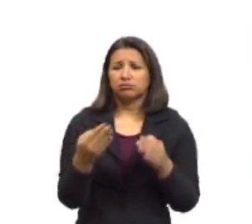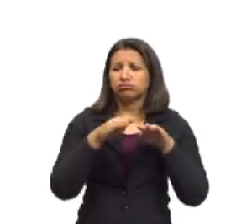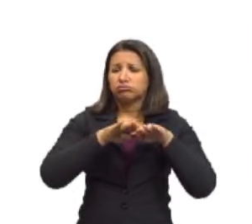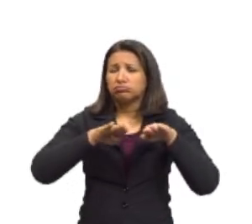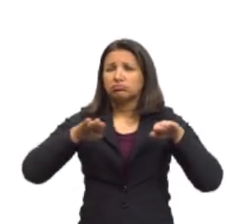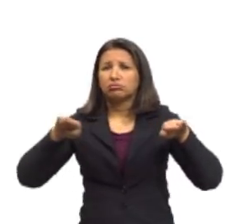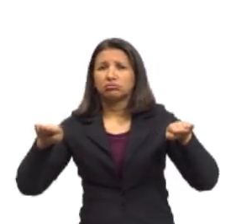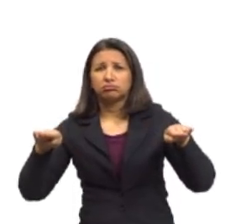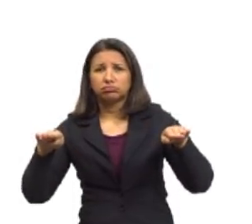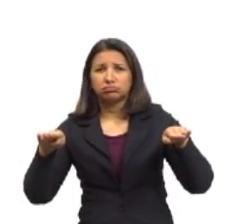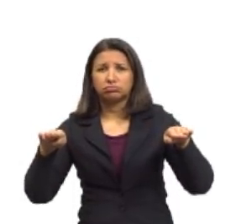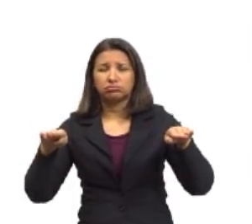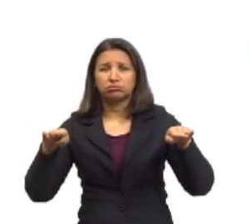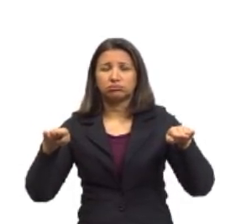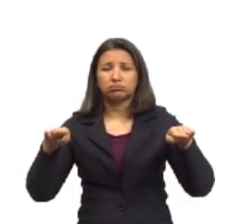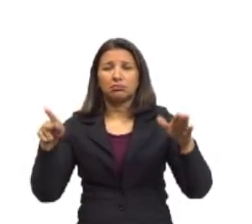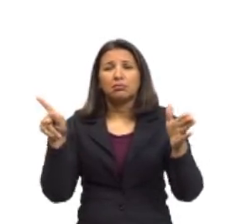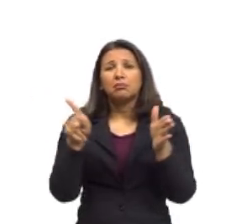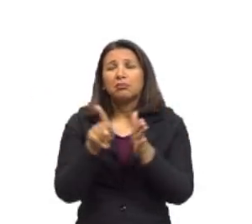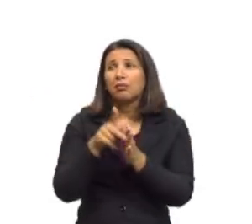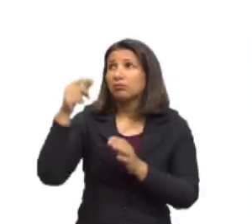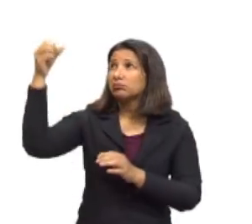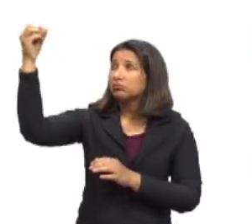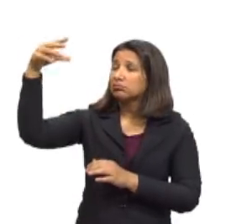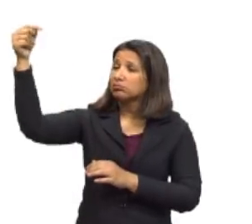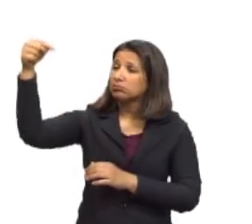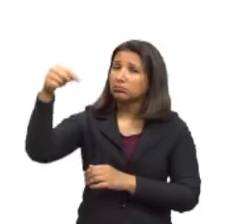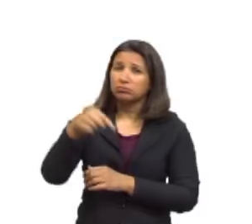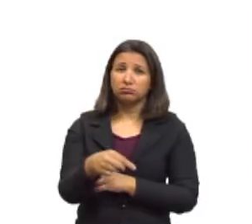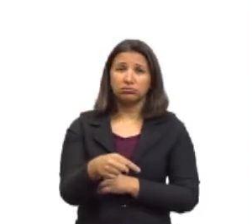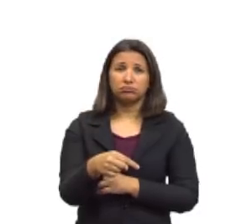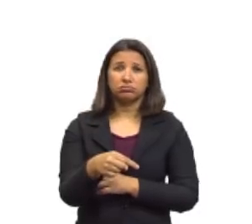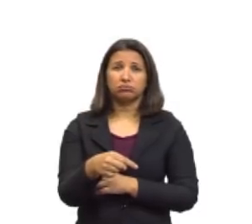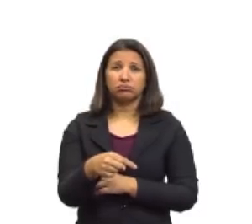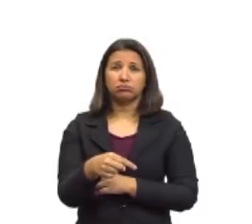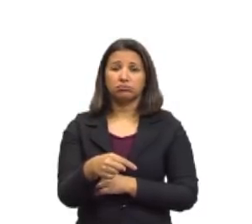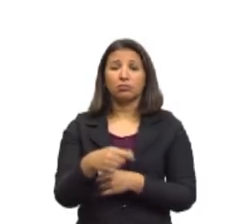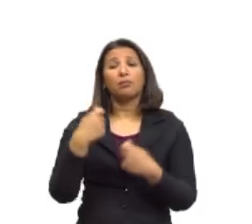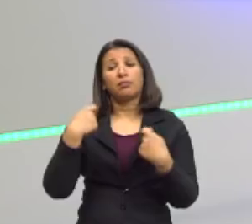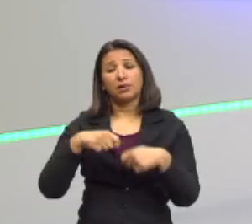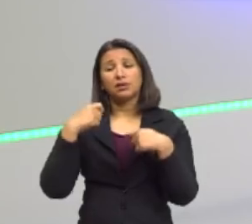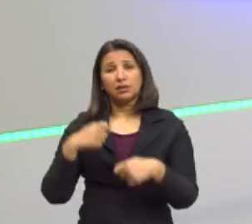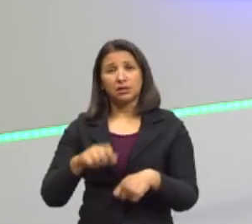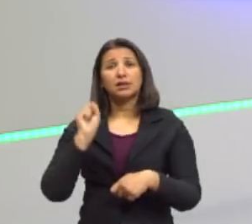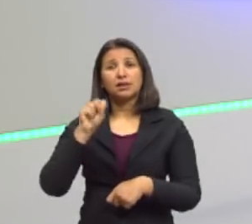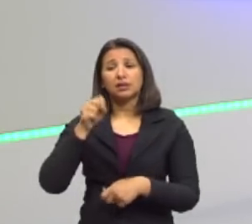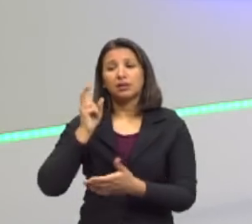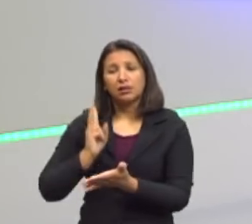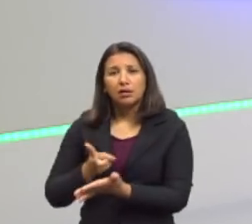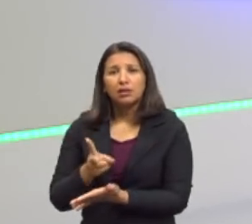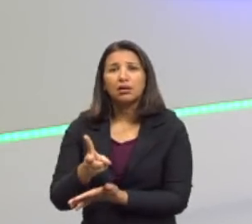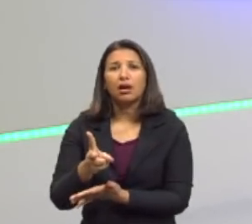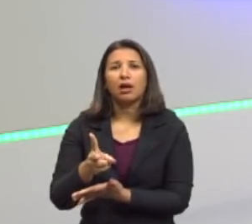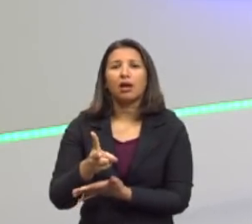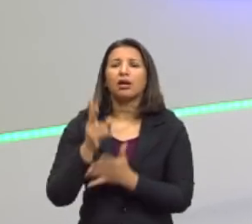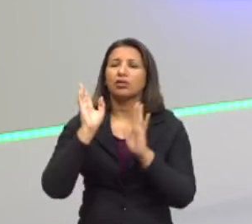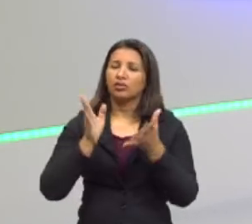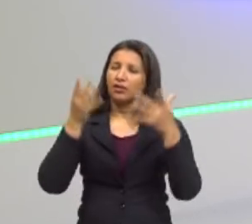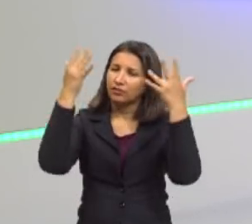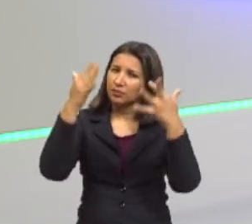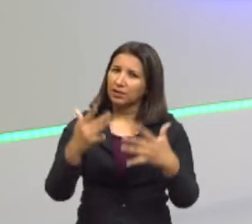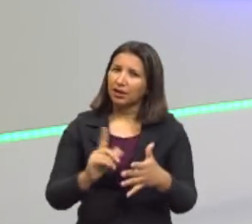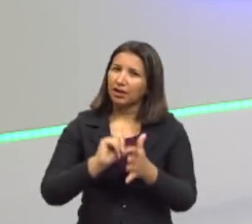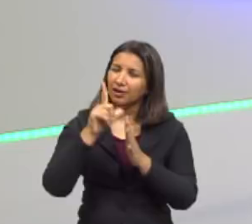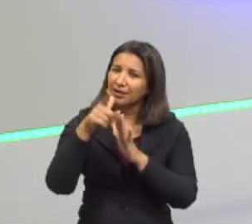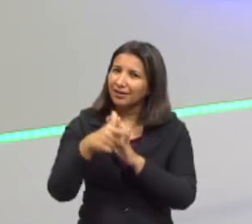menos, pelos próprios raios de luz, porque se forma dentro do espelho, então você tem que prolongar esses raios. Eu já vou explicar como se faz isso.